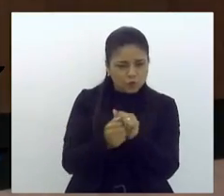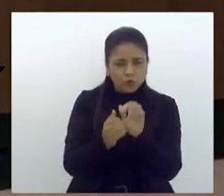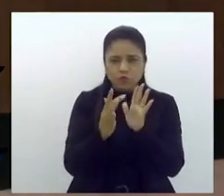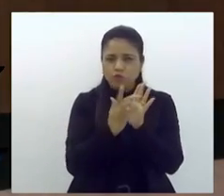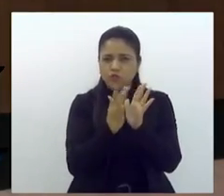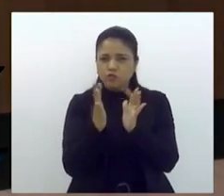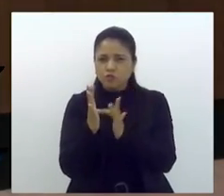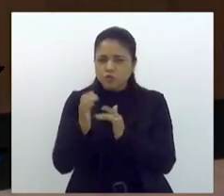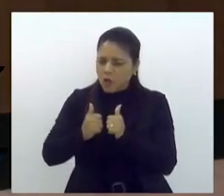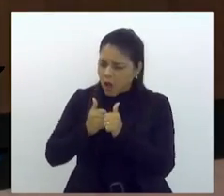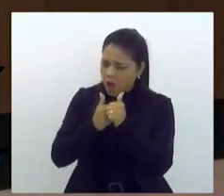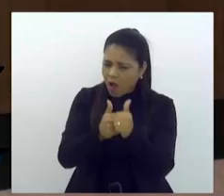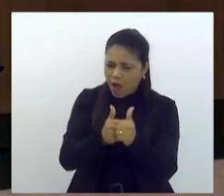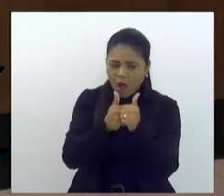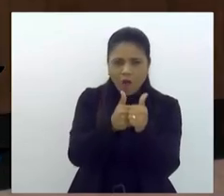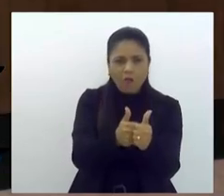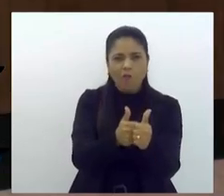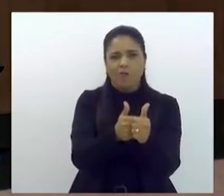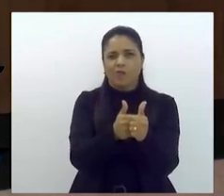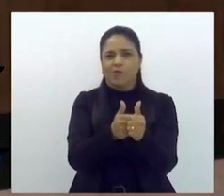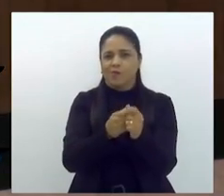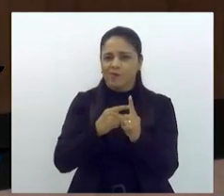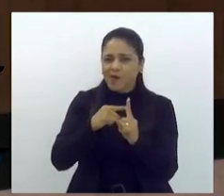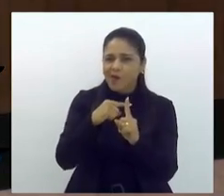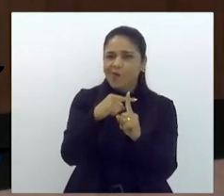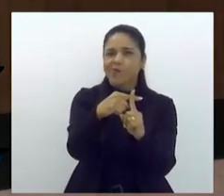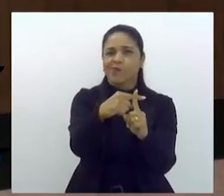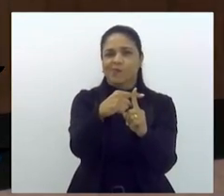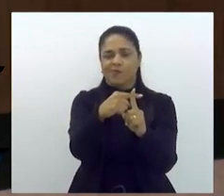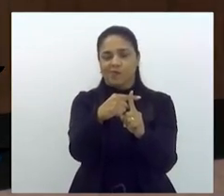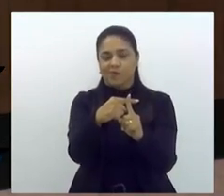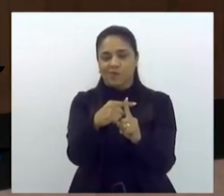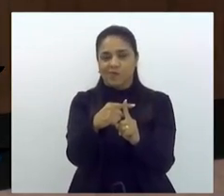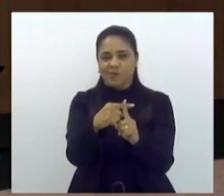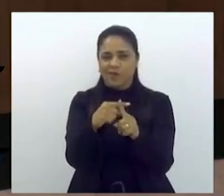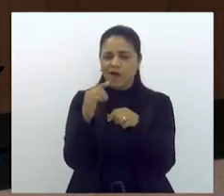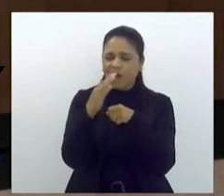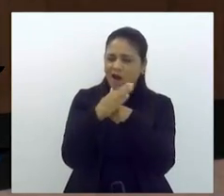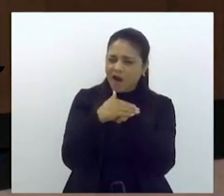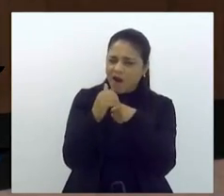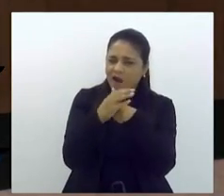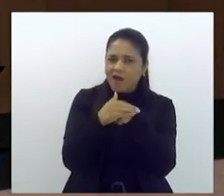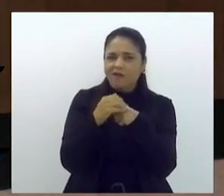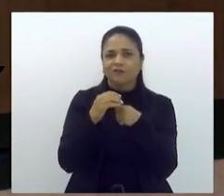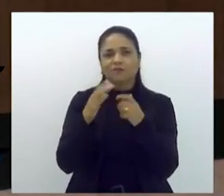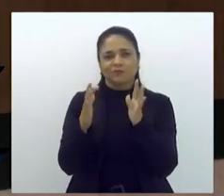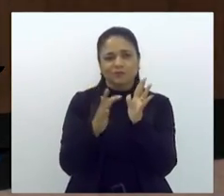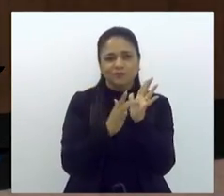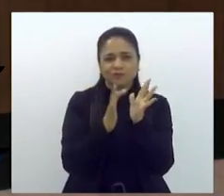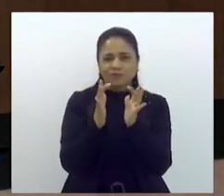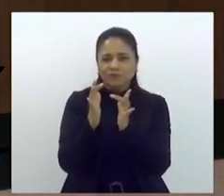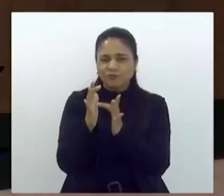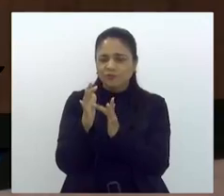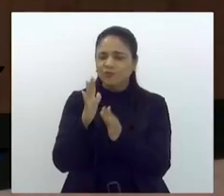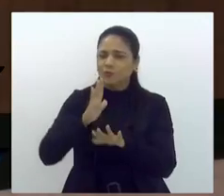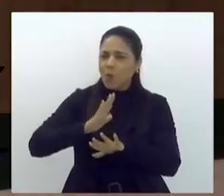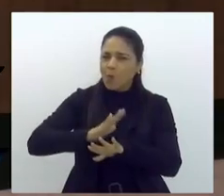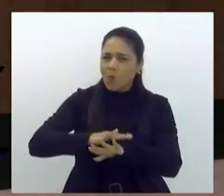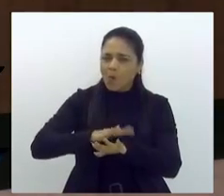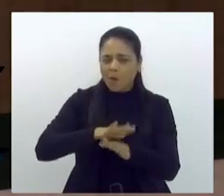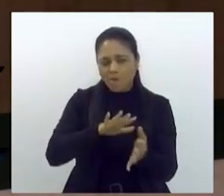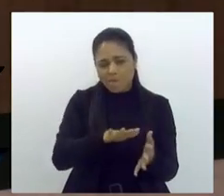acompanhou seu filho até o último momento Maria a carlantou seu filho no seu momento derradeiro